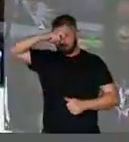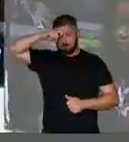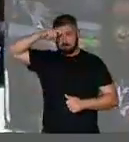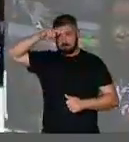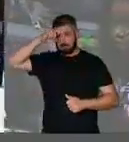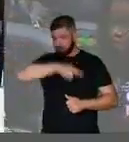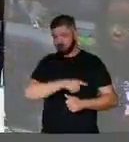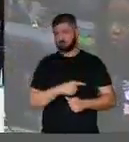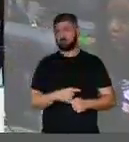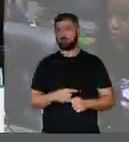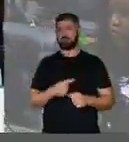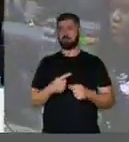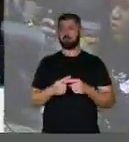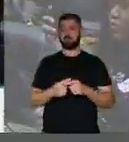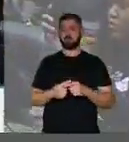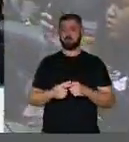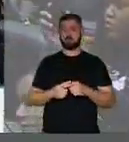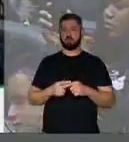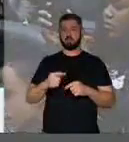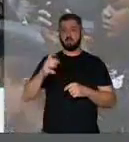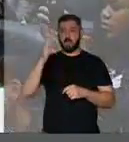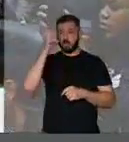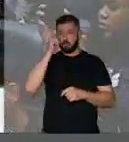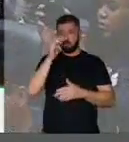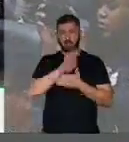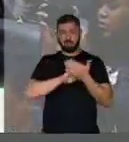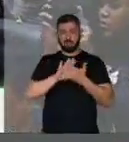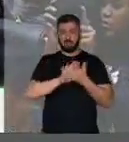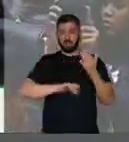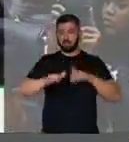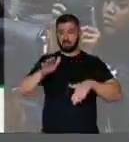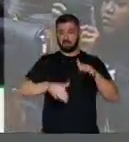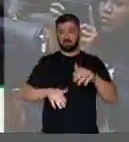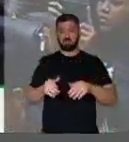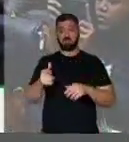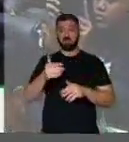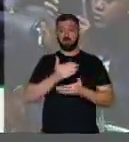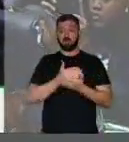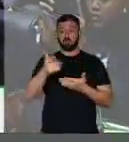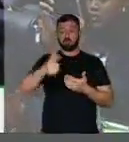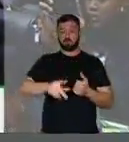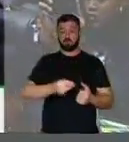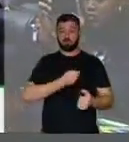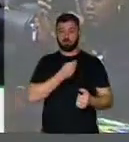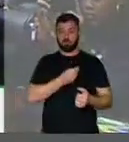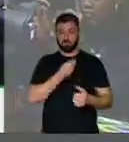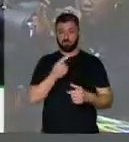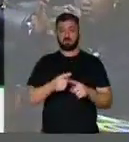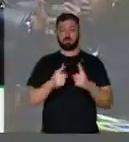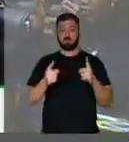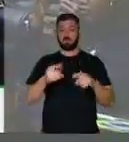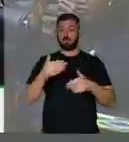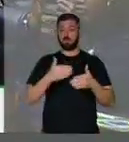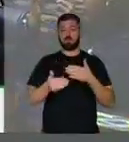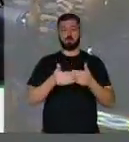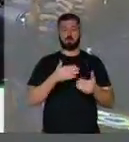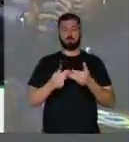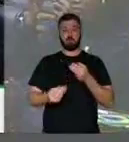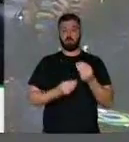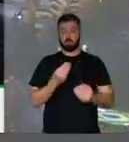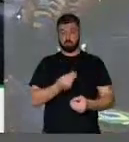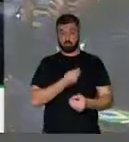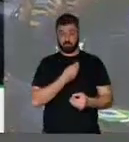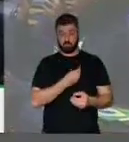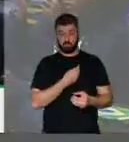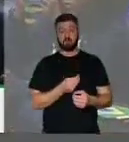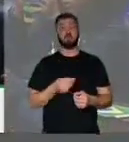de noite sem dormir, de recomeço com visão. Mas, independente da